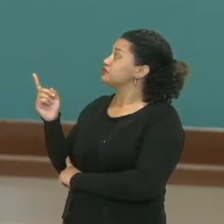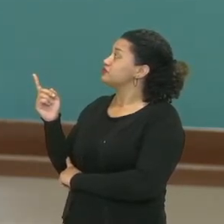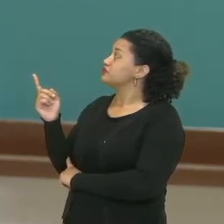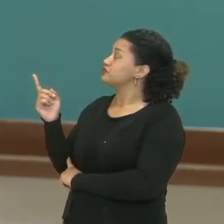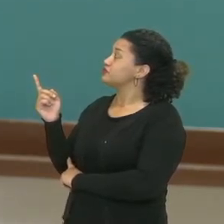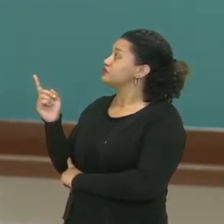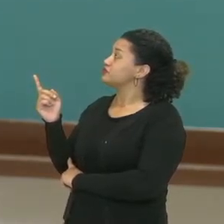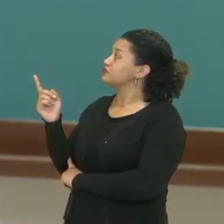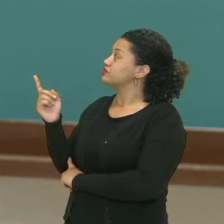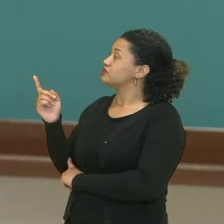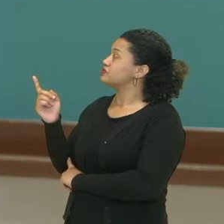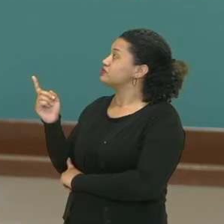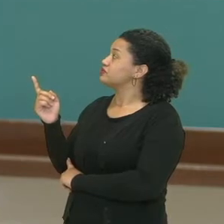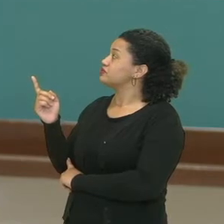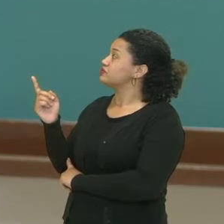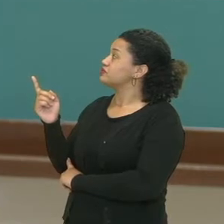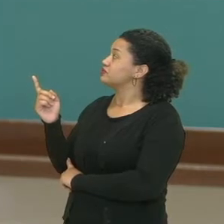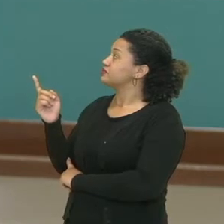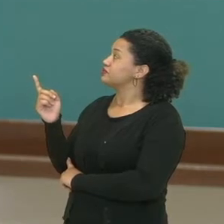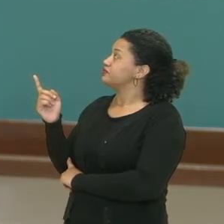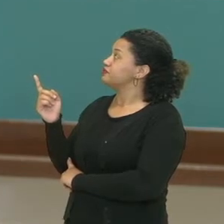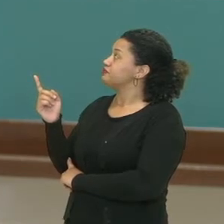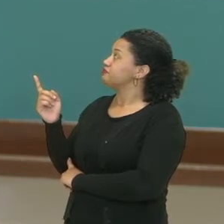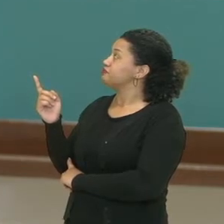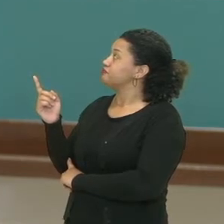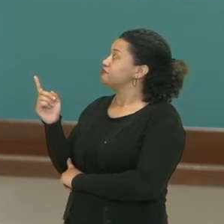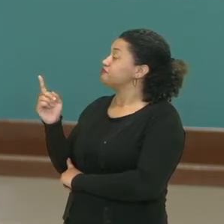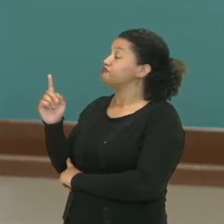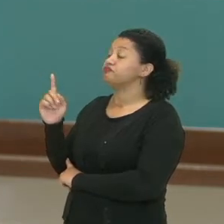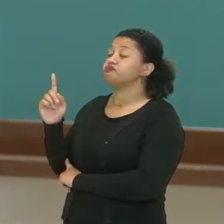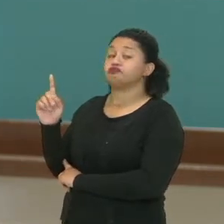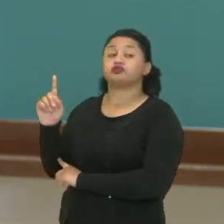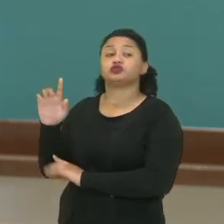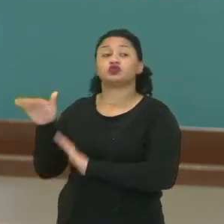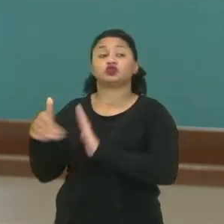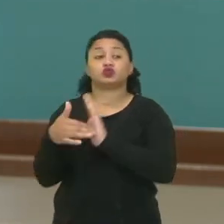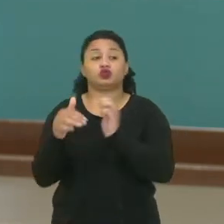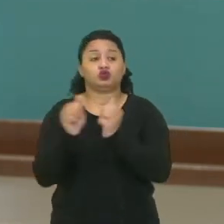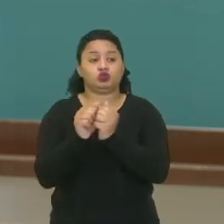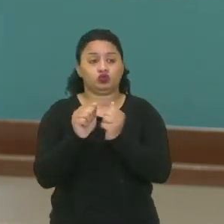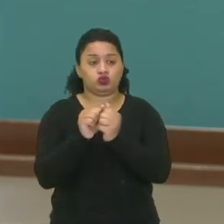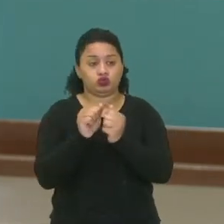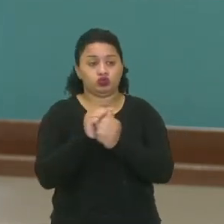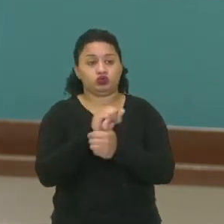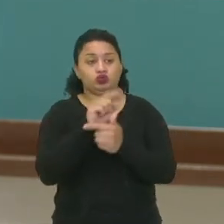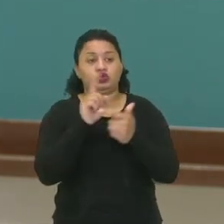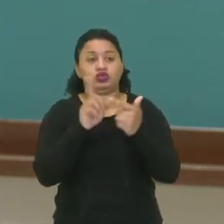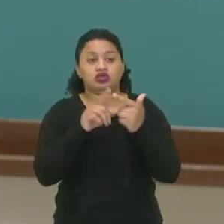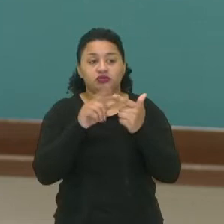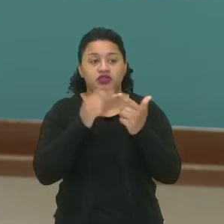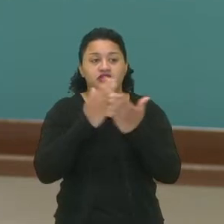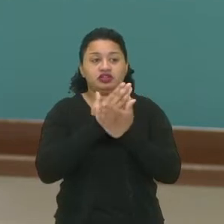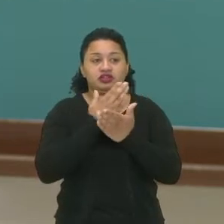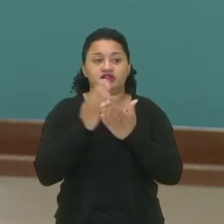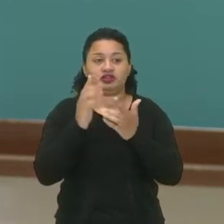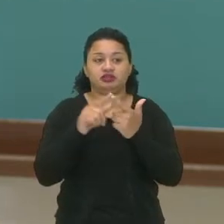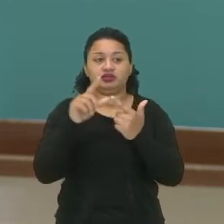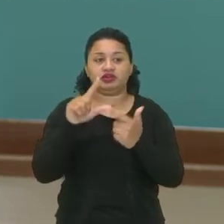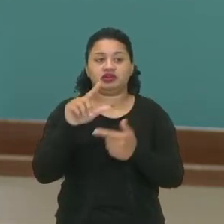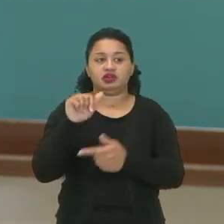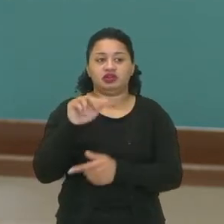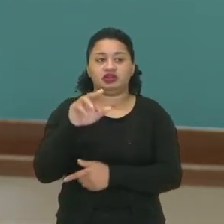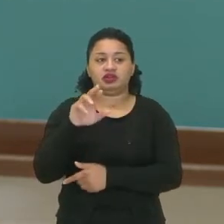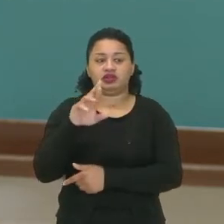África, e a Gondwana, aonde se estende aí então, por exemplo, a Antártica, a Austrália,